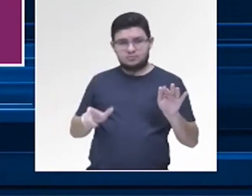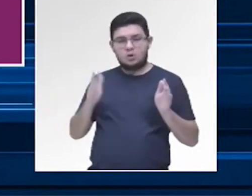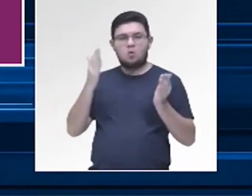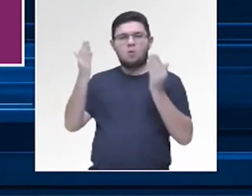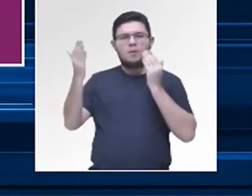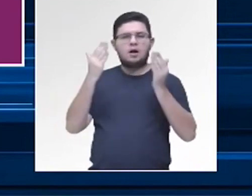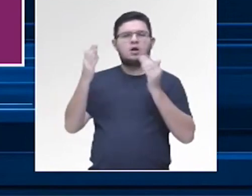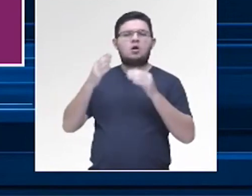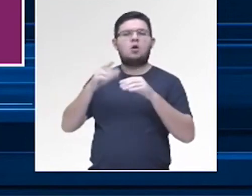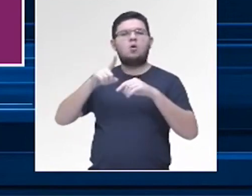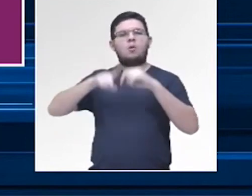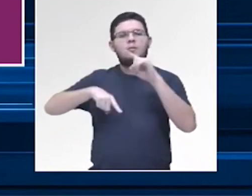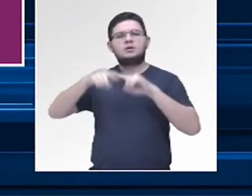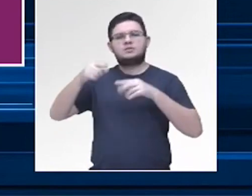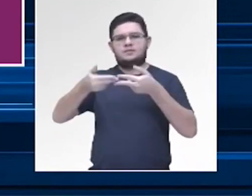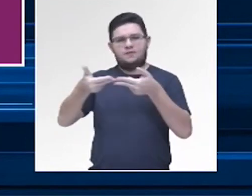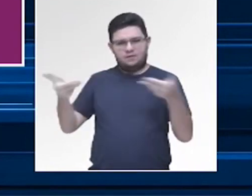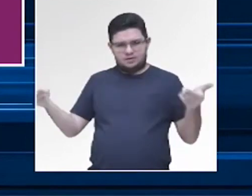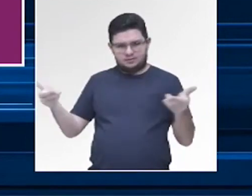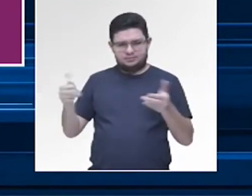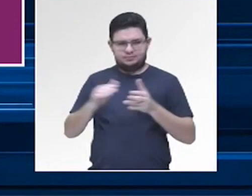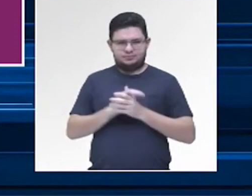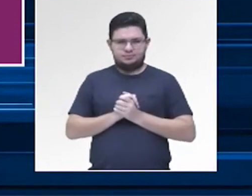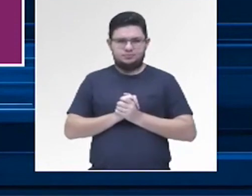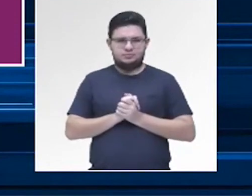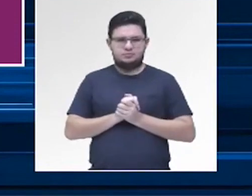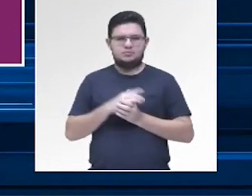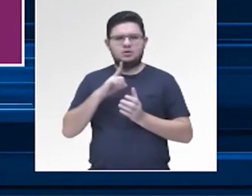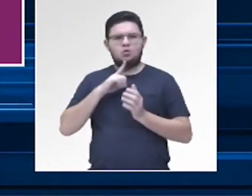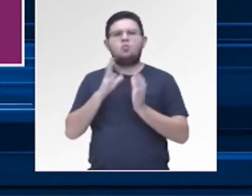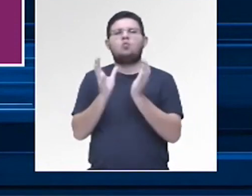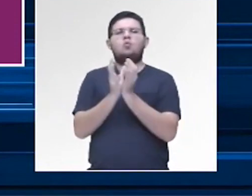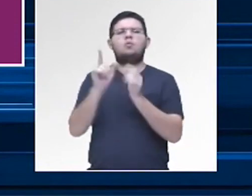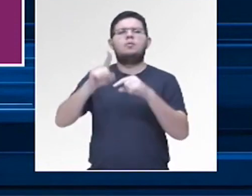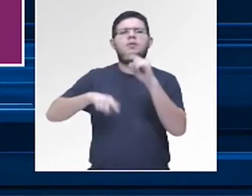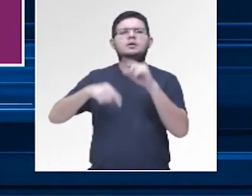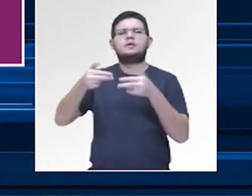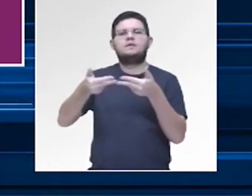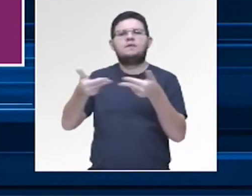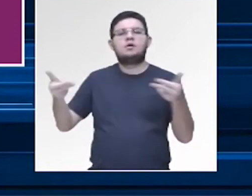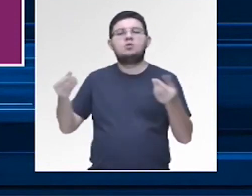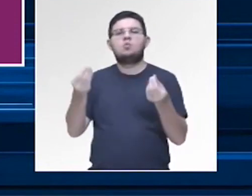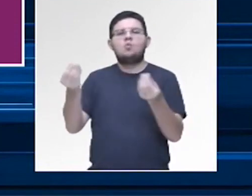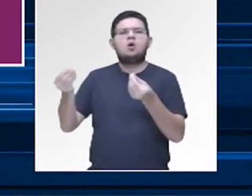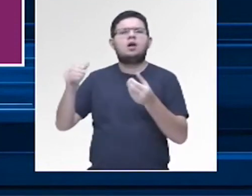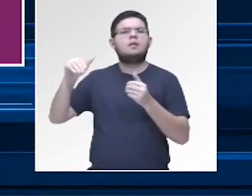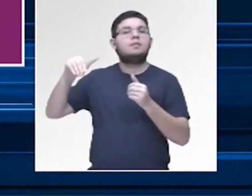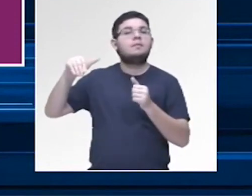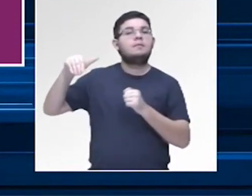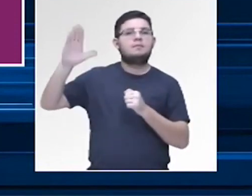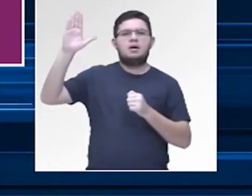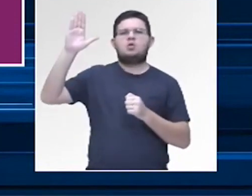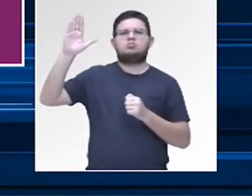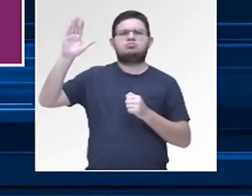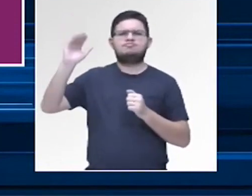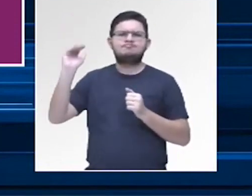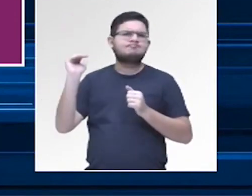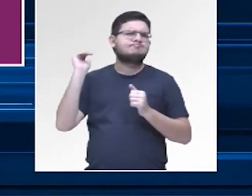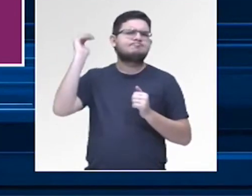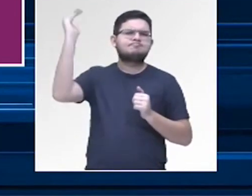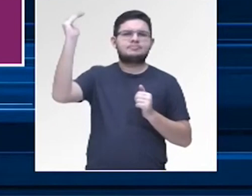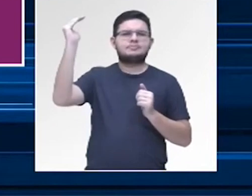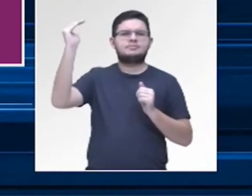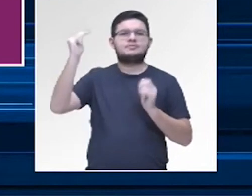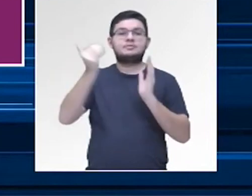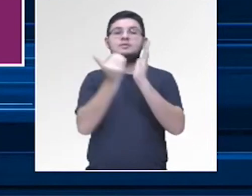objetos, né? Você tem um grupo ali, dentre eles tem aquele que é o mais profundo, que é o mais rico, que é o mais alto, o mais esperto, o mais rápido, o